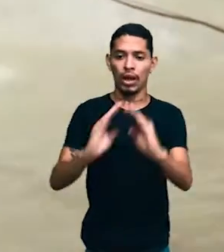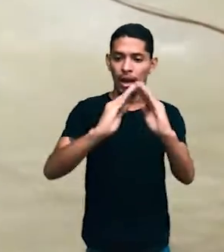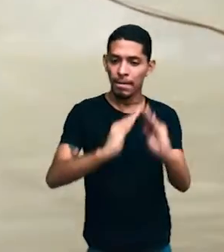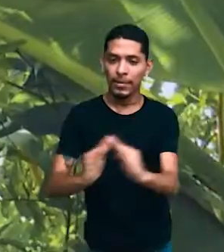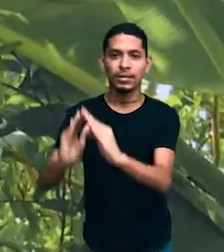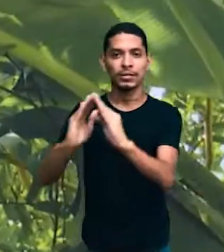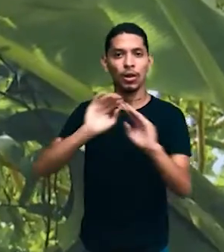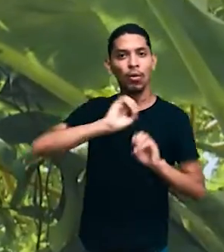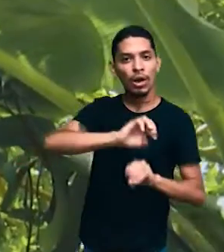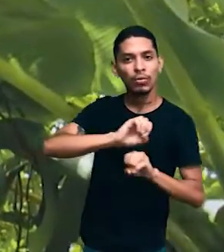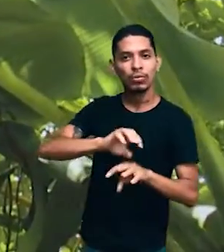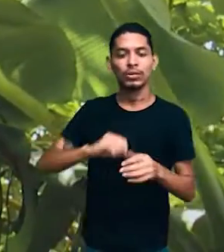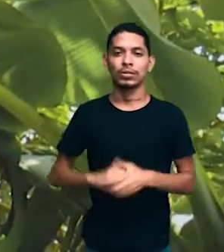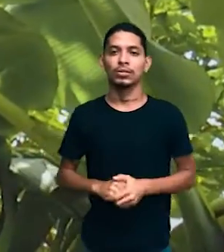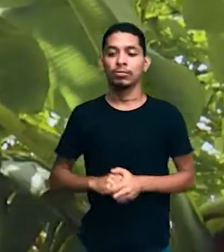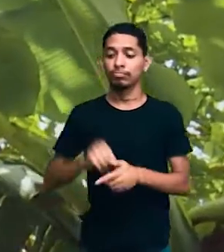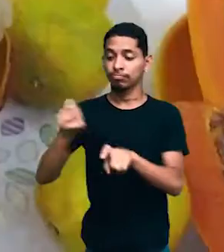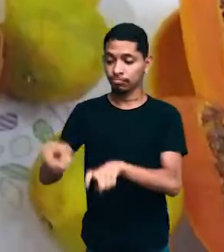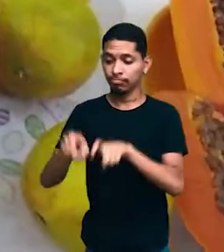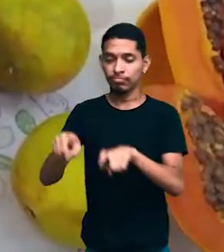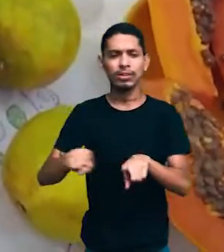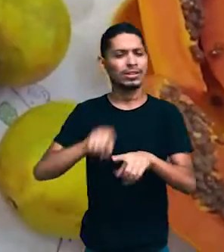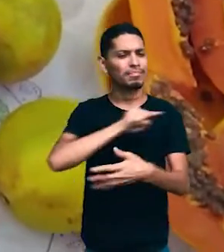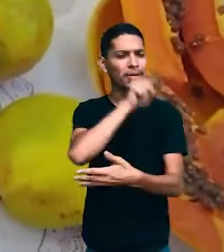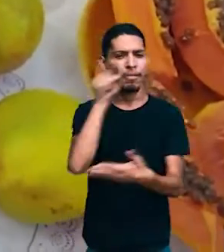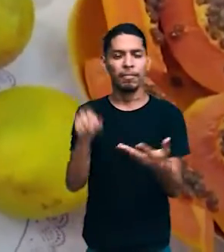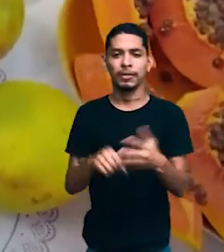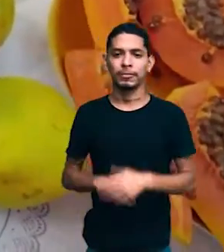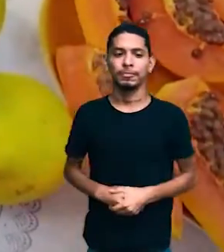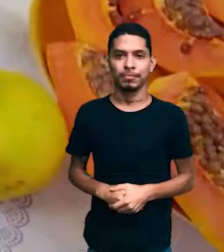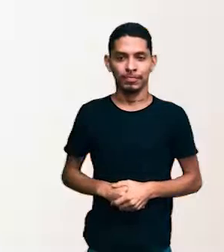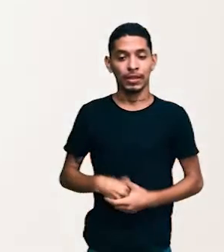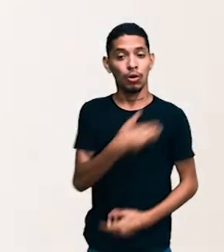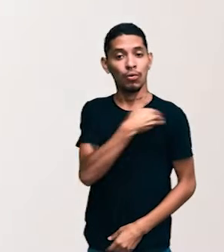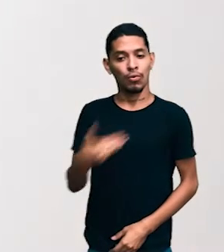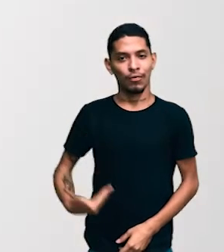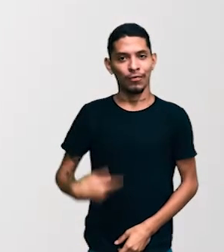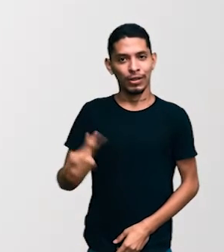infraestrutura, habitação, educação, setor primário, entre